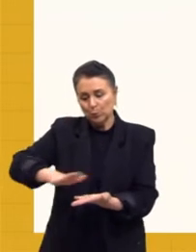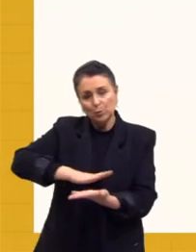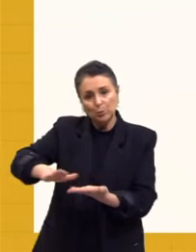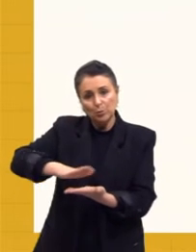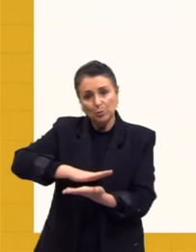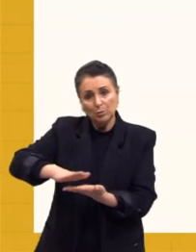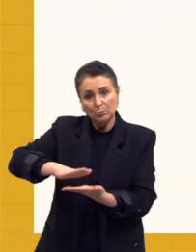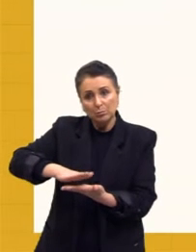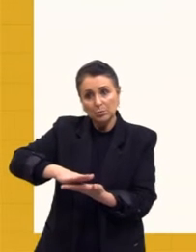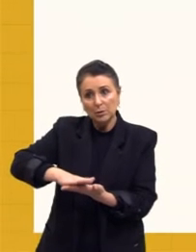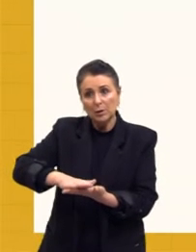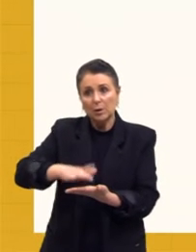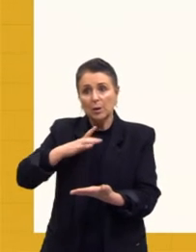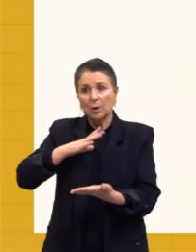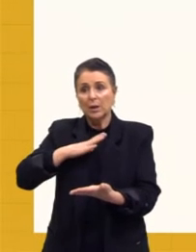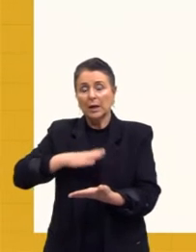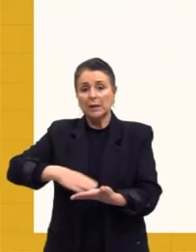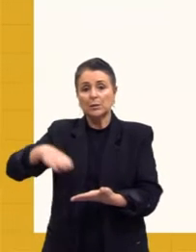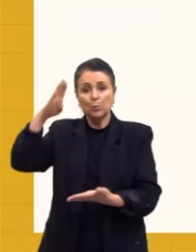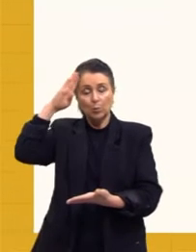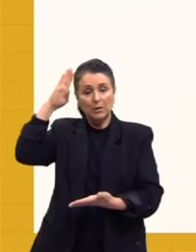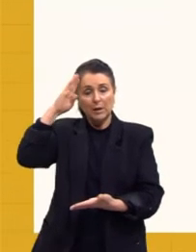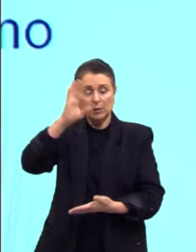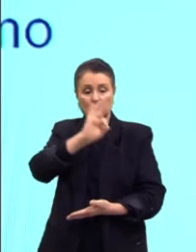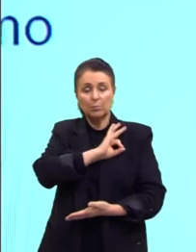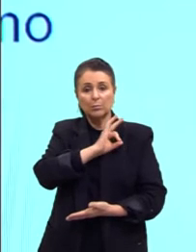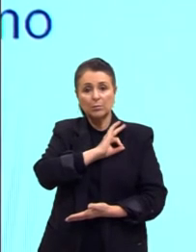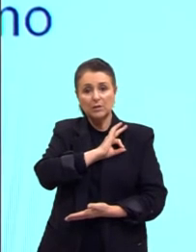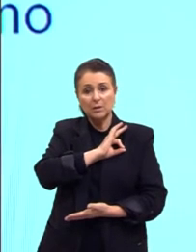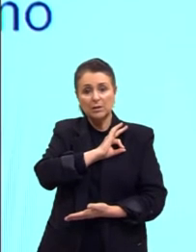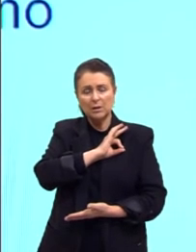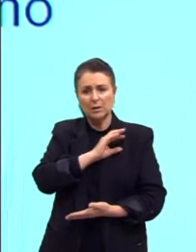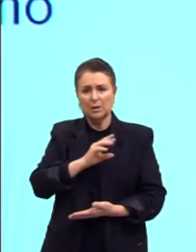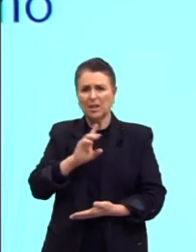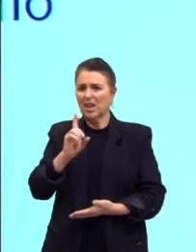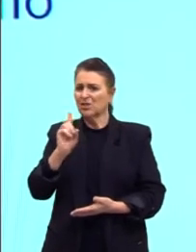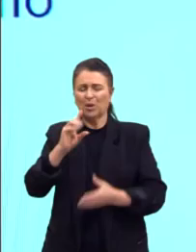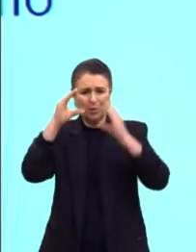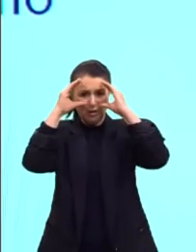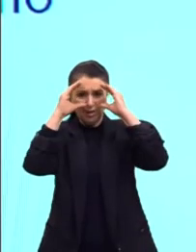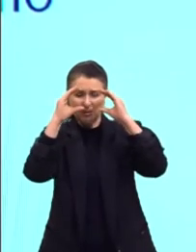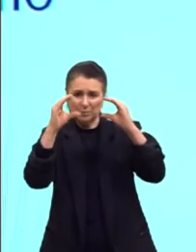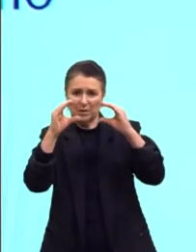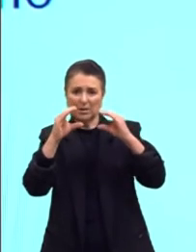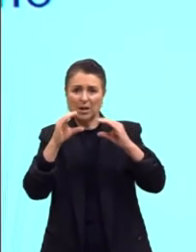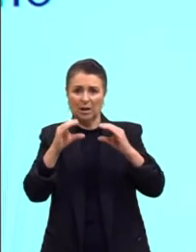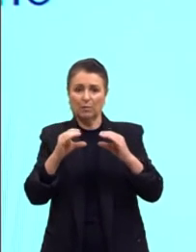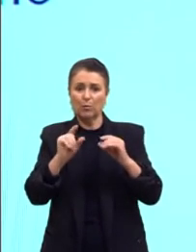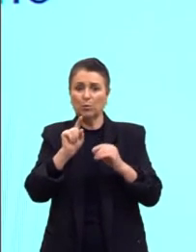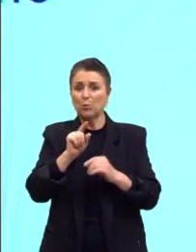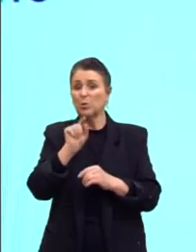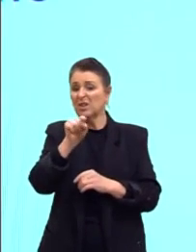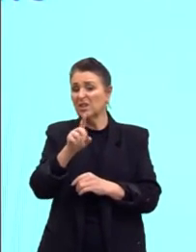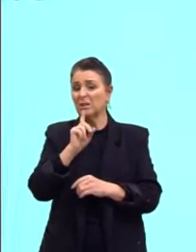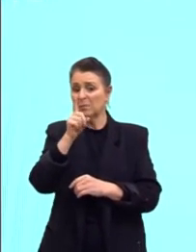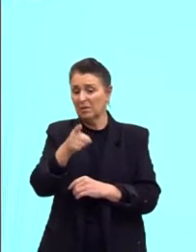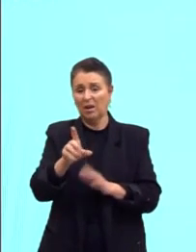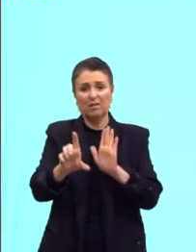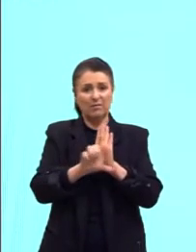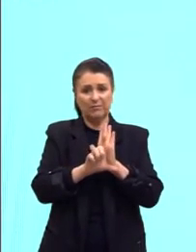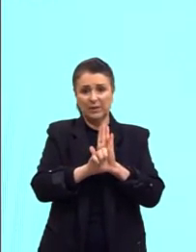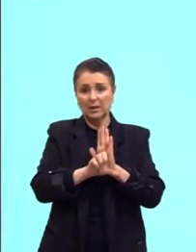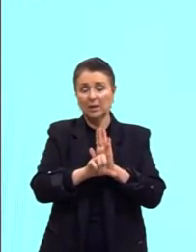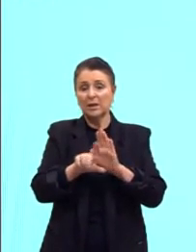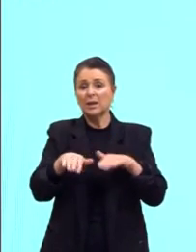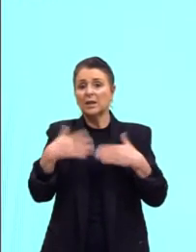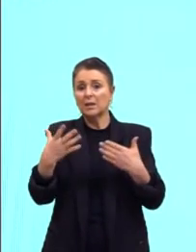período né ah o exército né polícia já respeitava mais a ordem dele então ele acaba